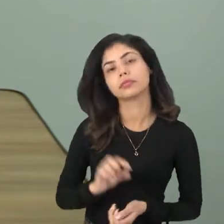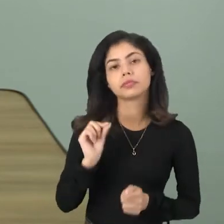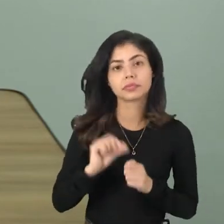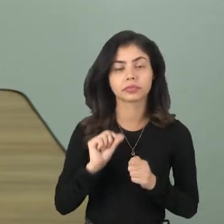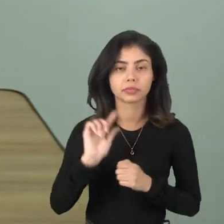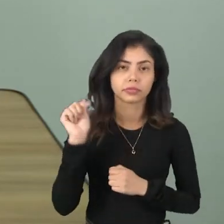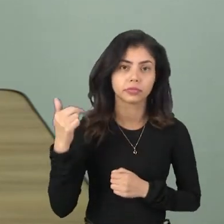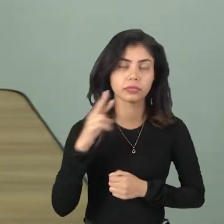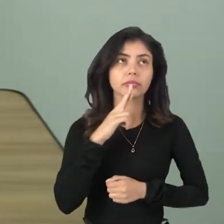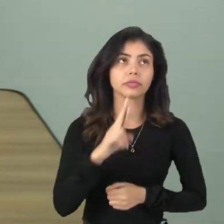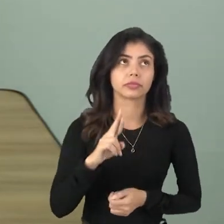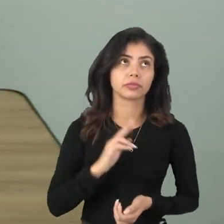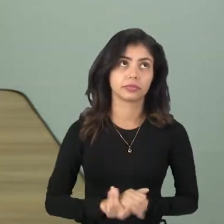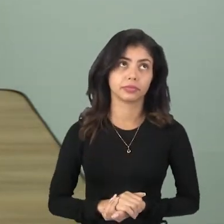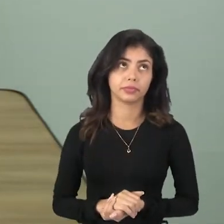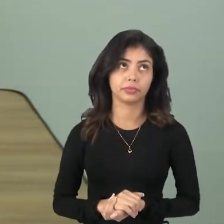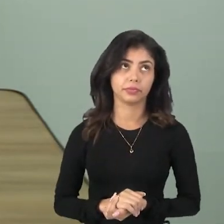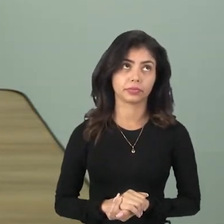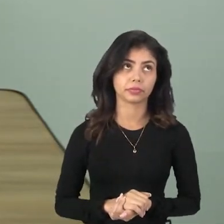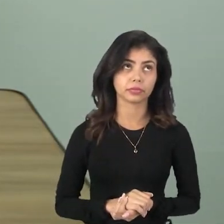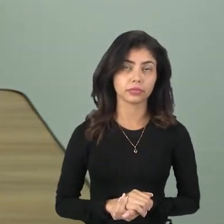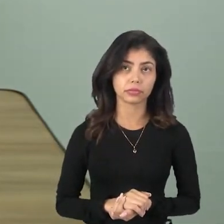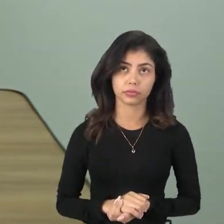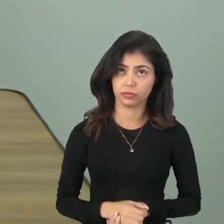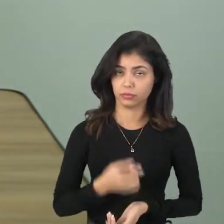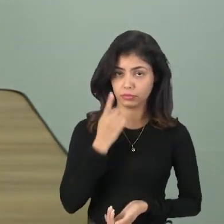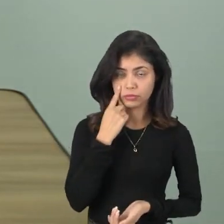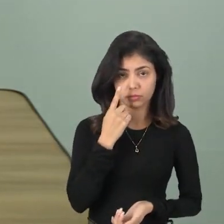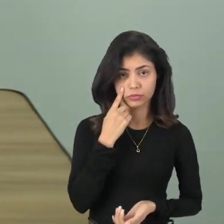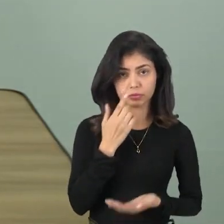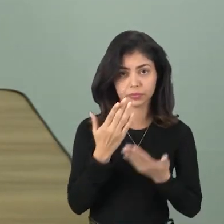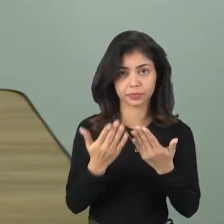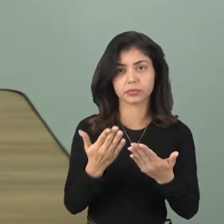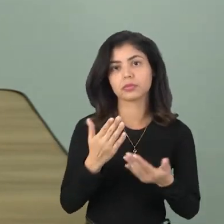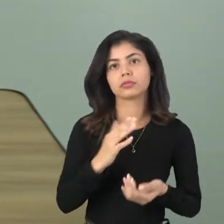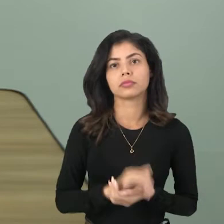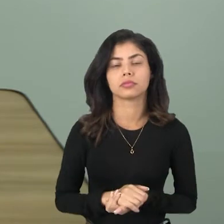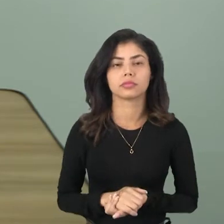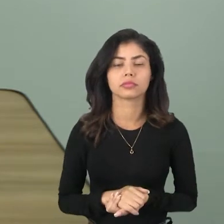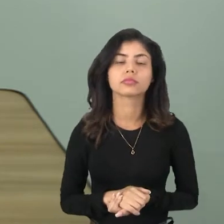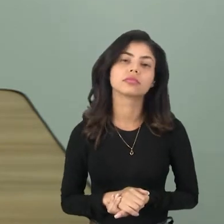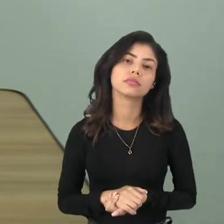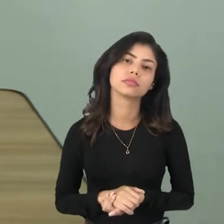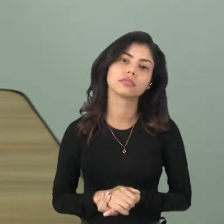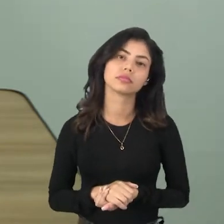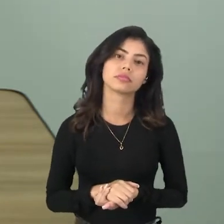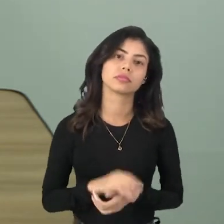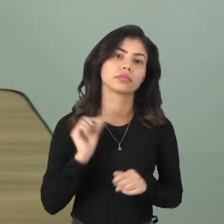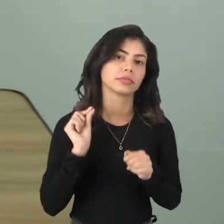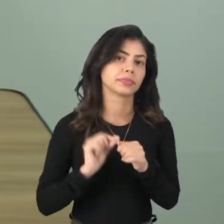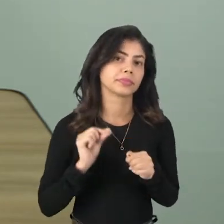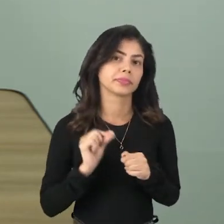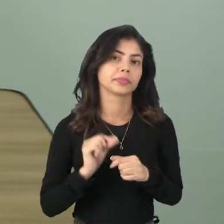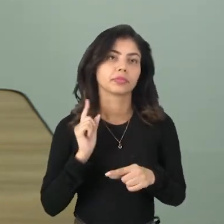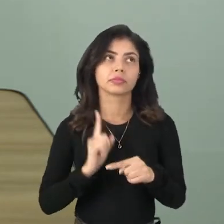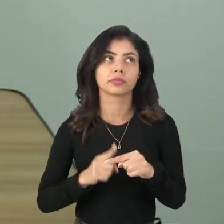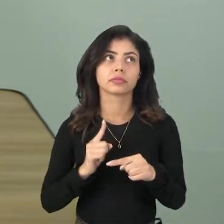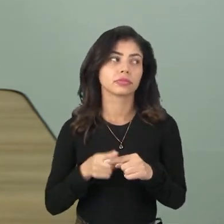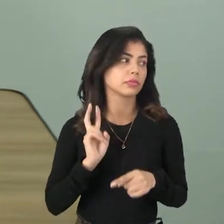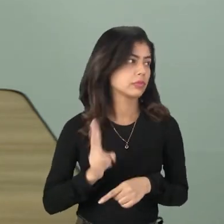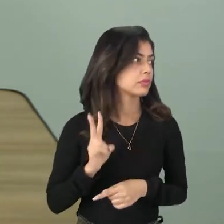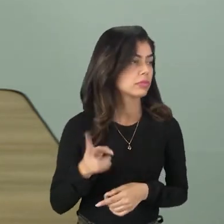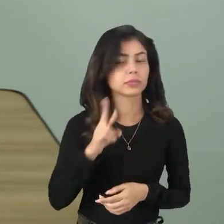então eu fiz aí um outro carro agora Observe aqui que ele fez